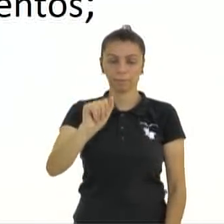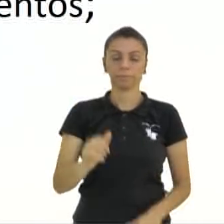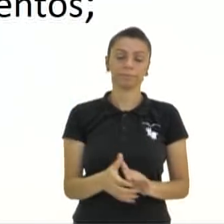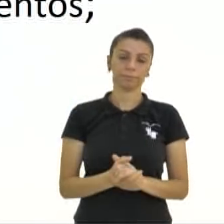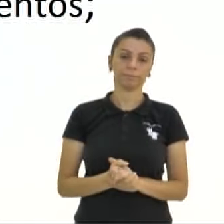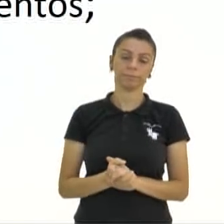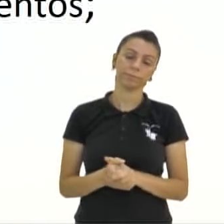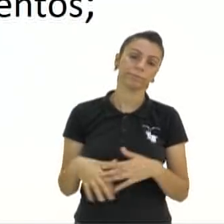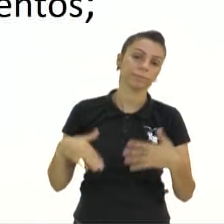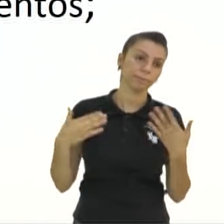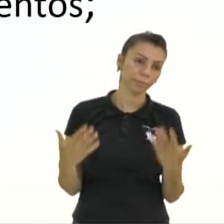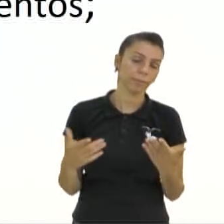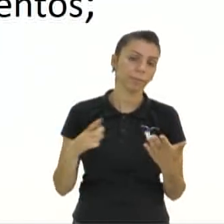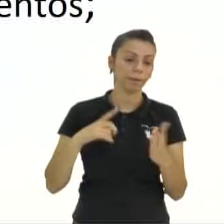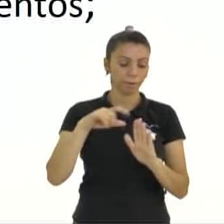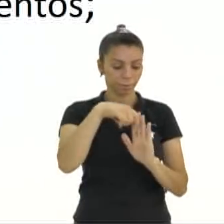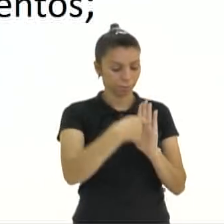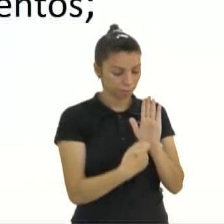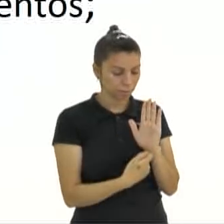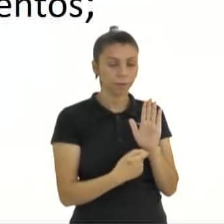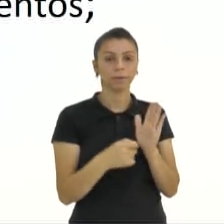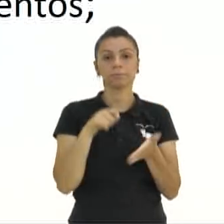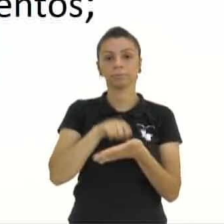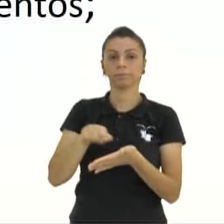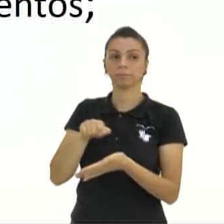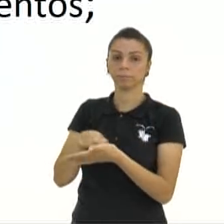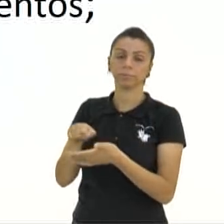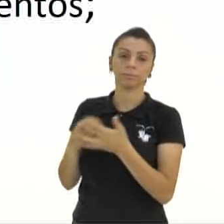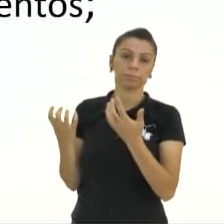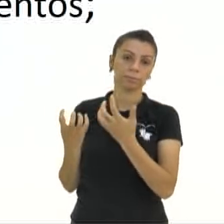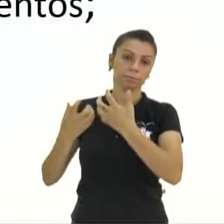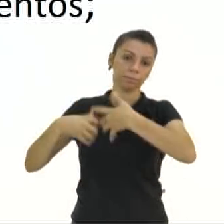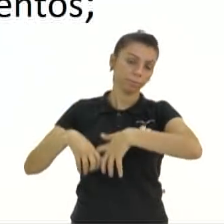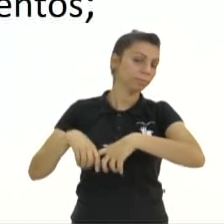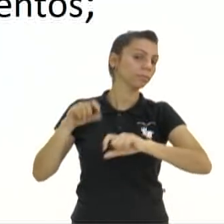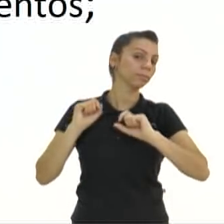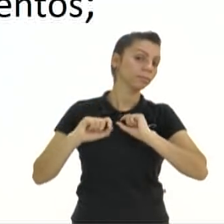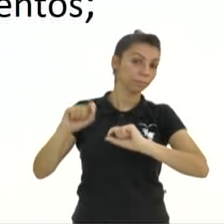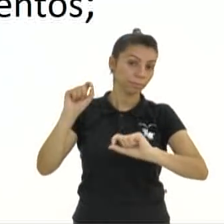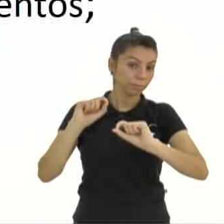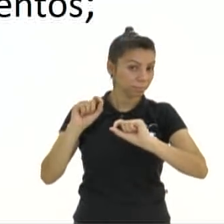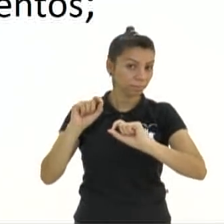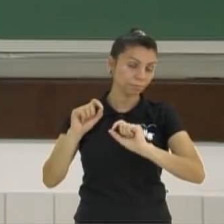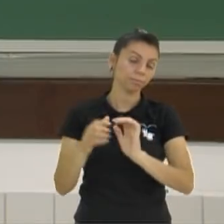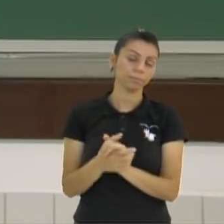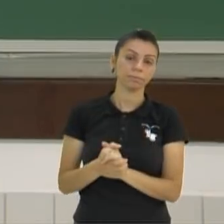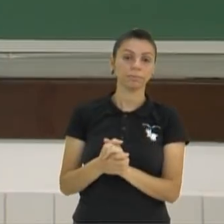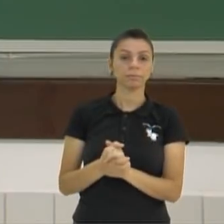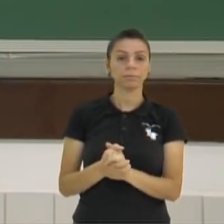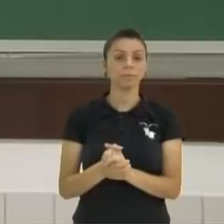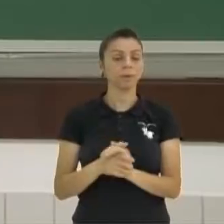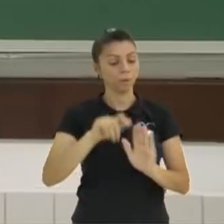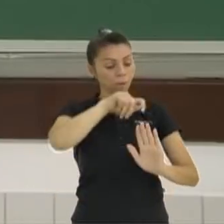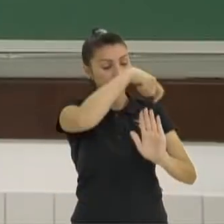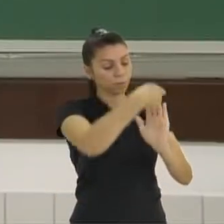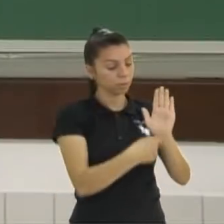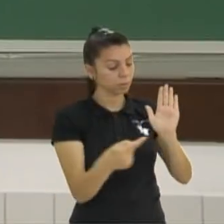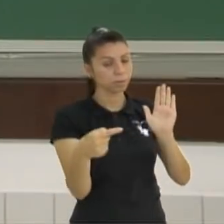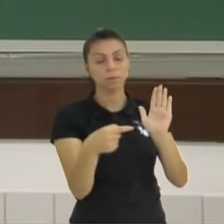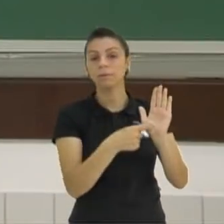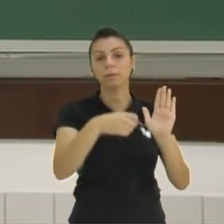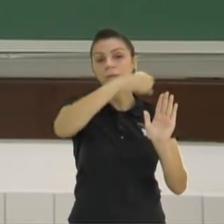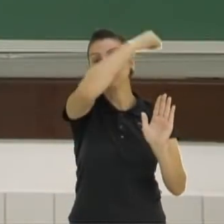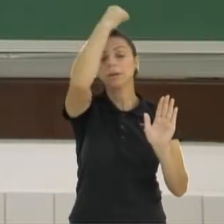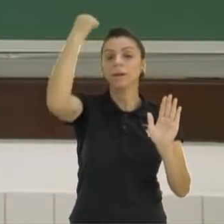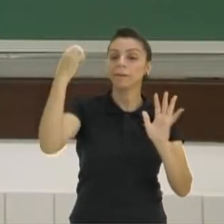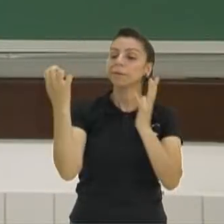Podemos dizer então que os textos sagrados escritos têm a função de... Então, ou seja, qual é a função dos textos